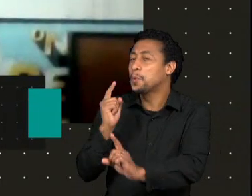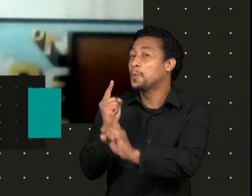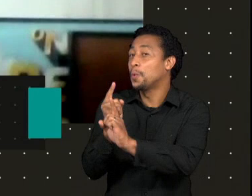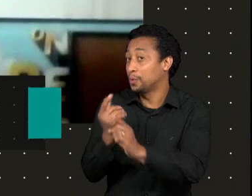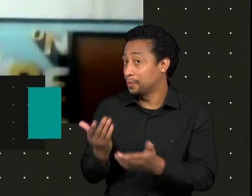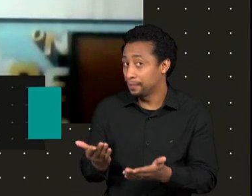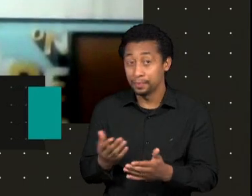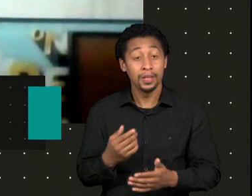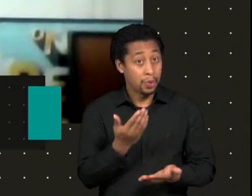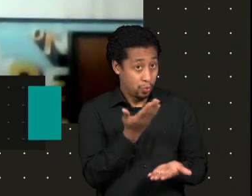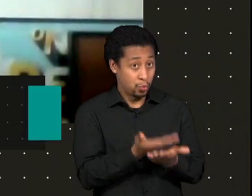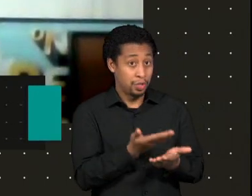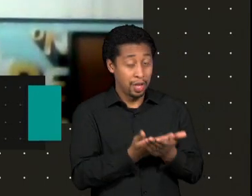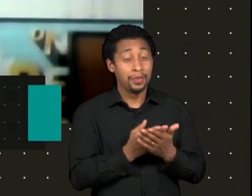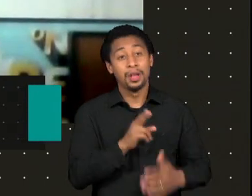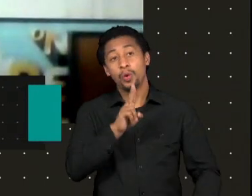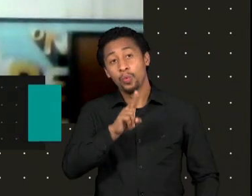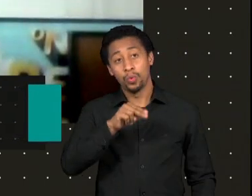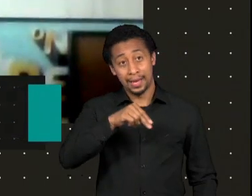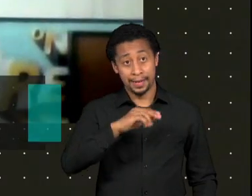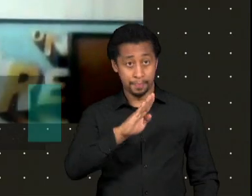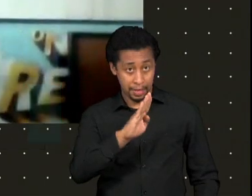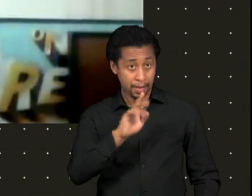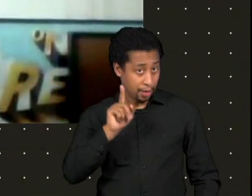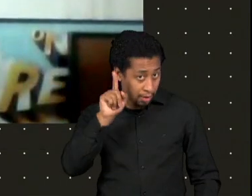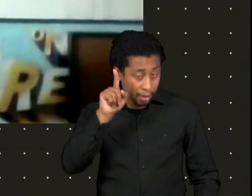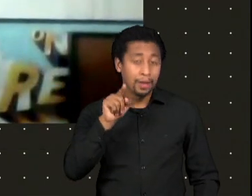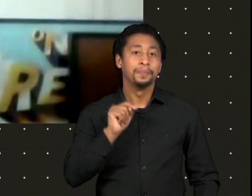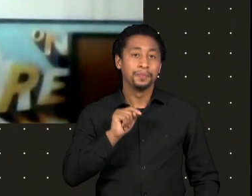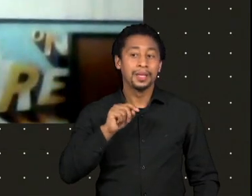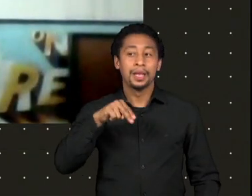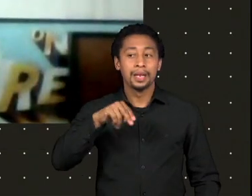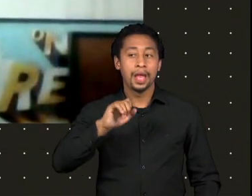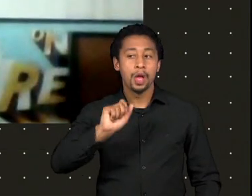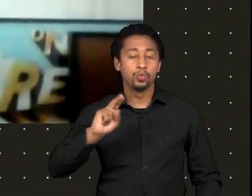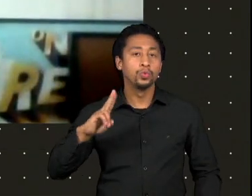UNB, o Nelson tinha ido a Brasília para